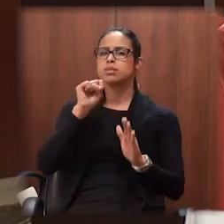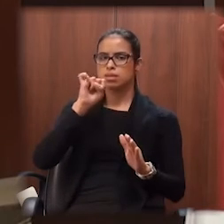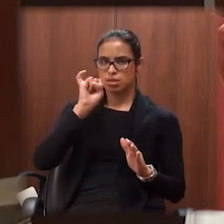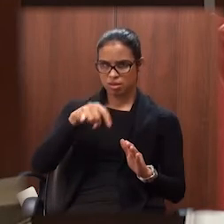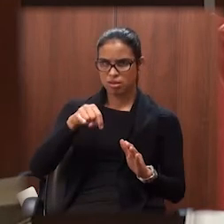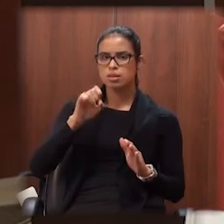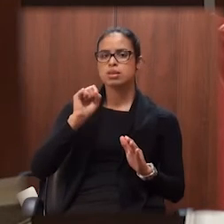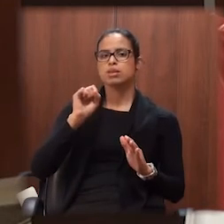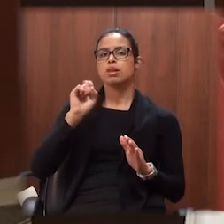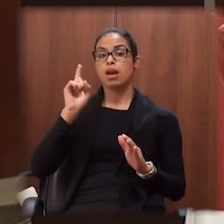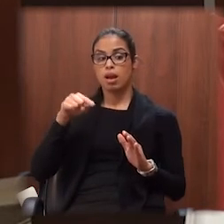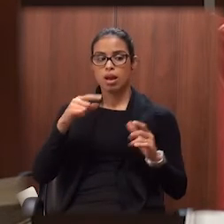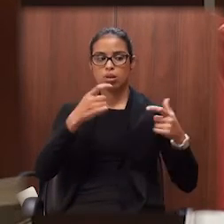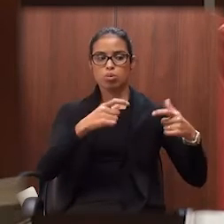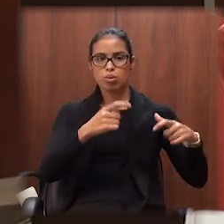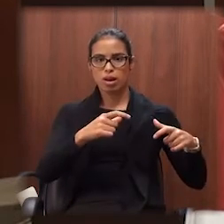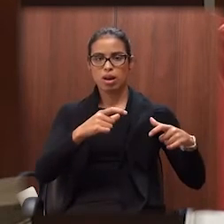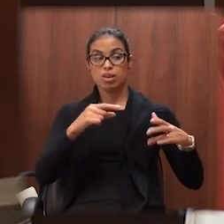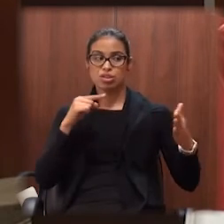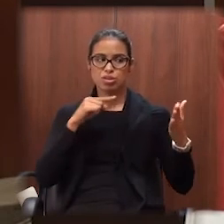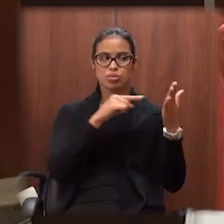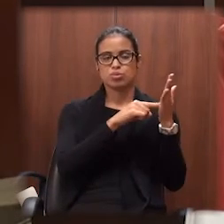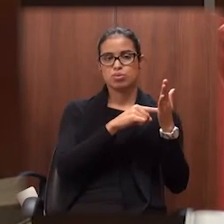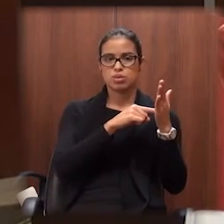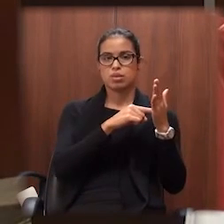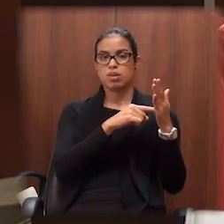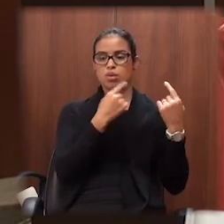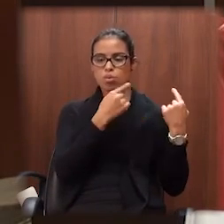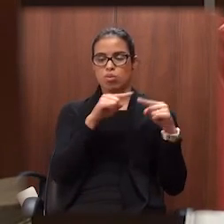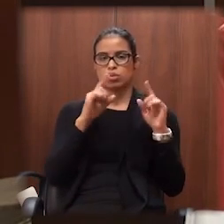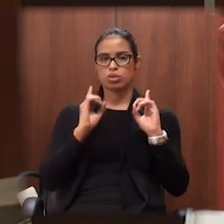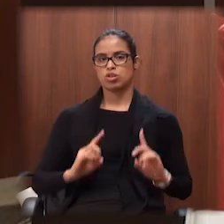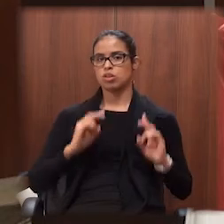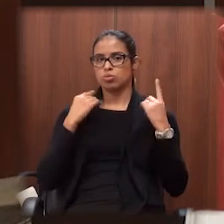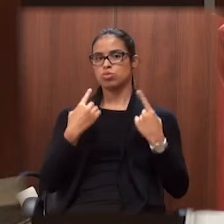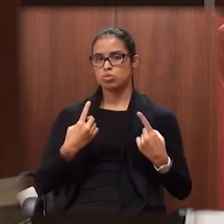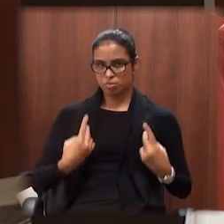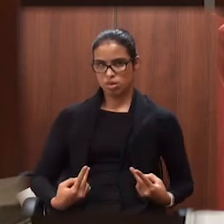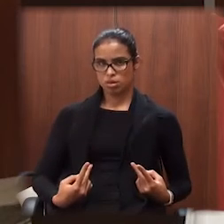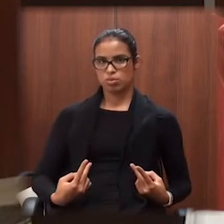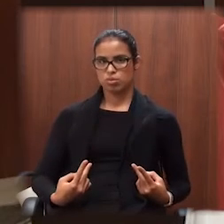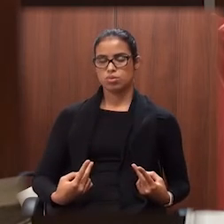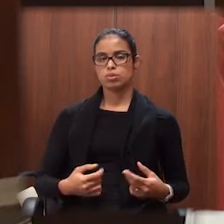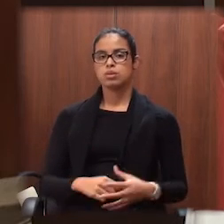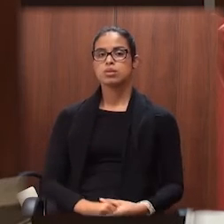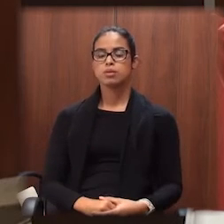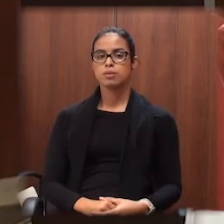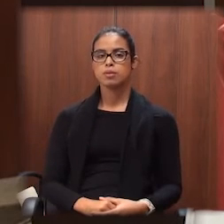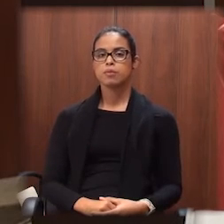permanente para denúncias de violação de direitos humanos. Então, acho que tudo isso está